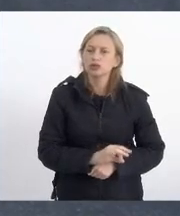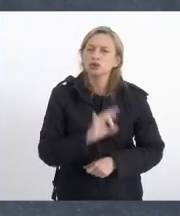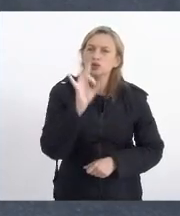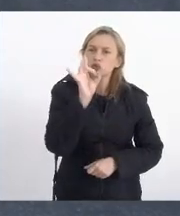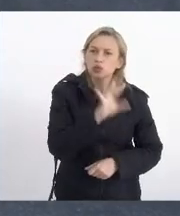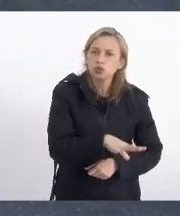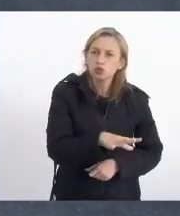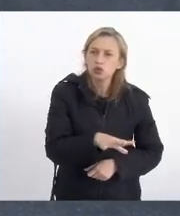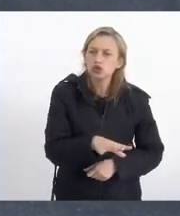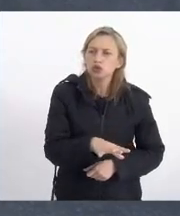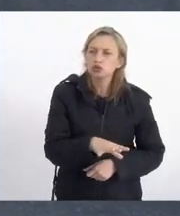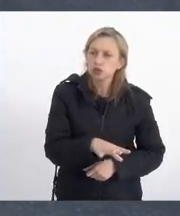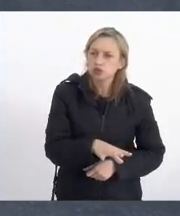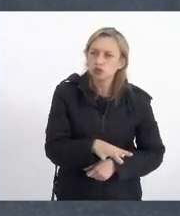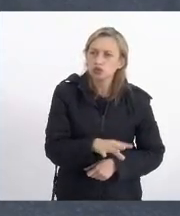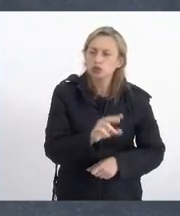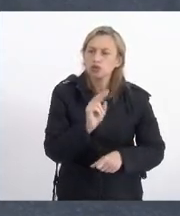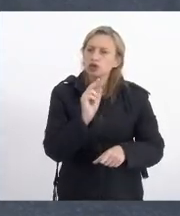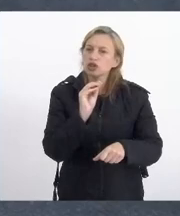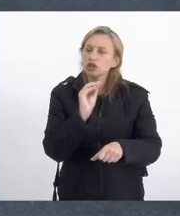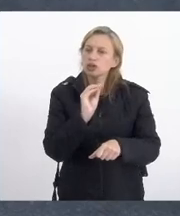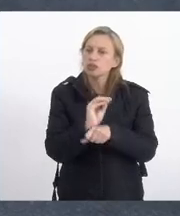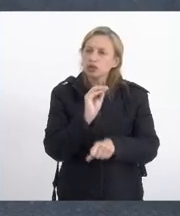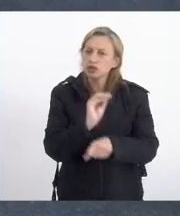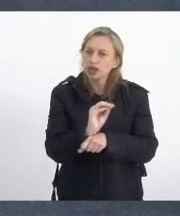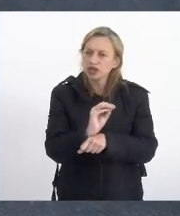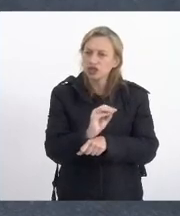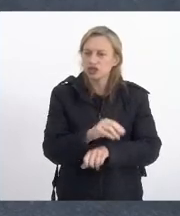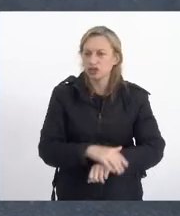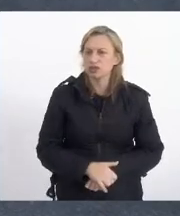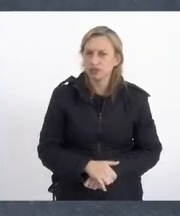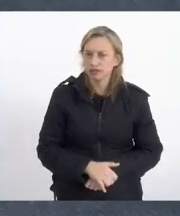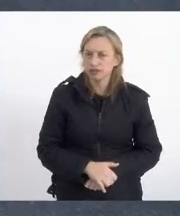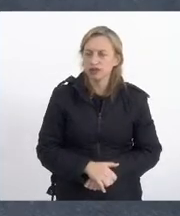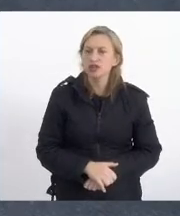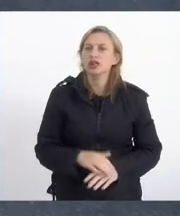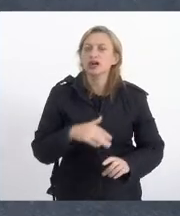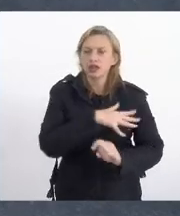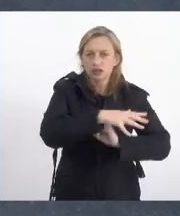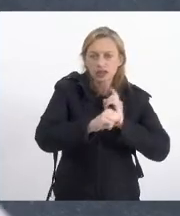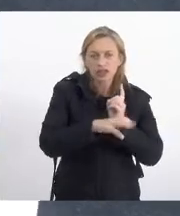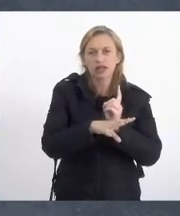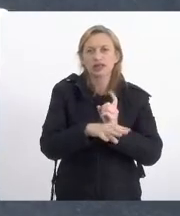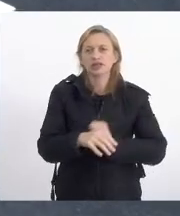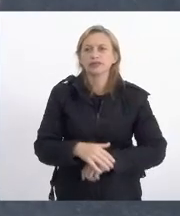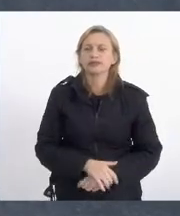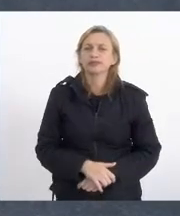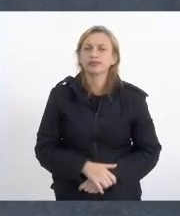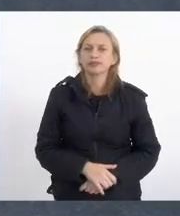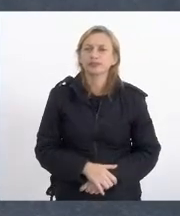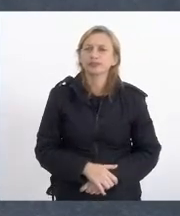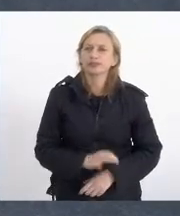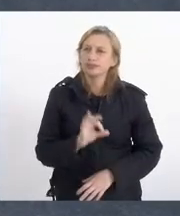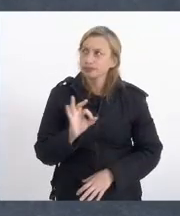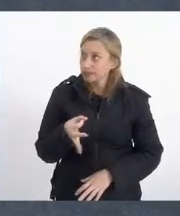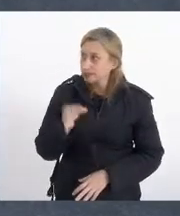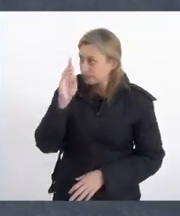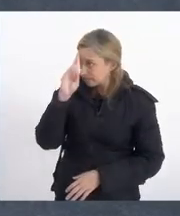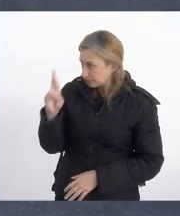o último escudo do caos para a sociedade. Correto,